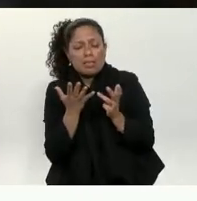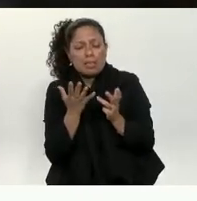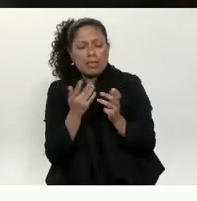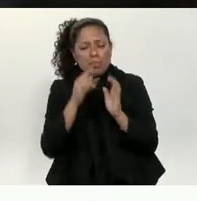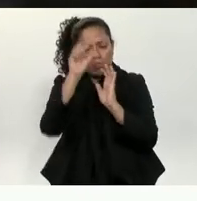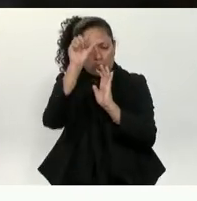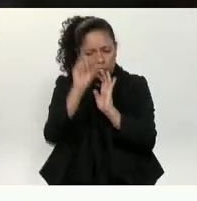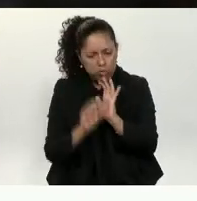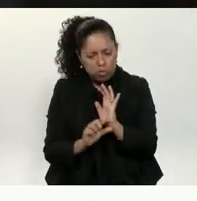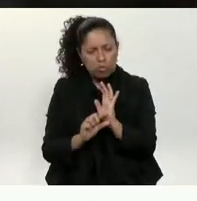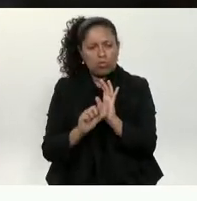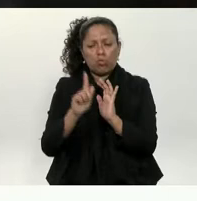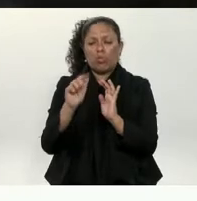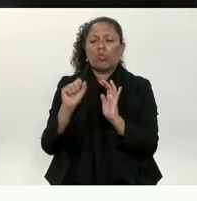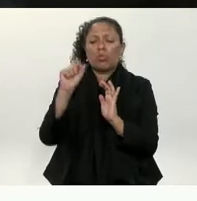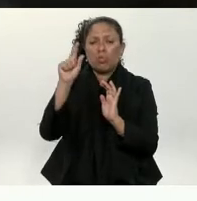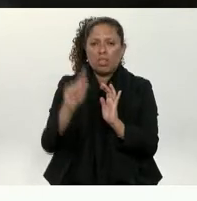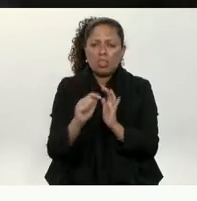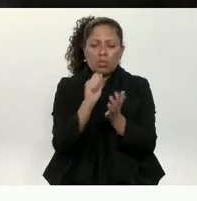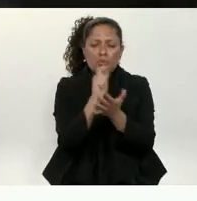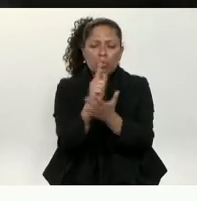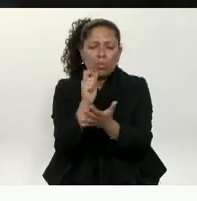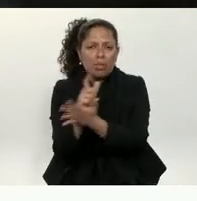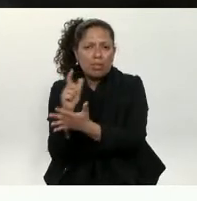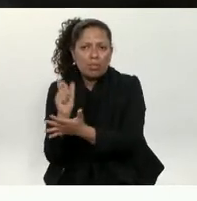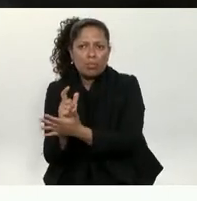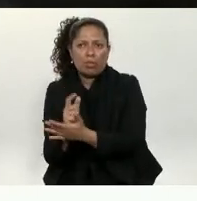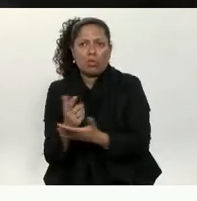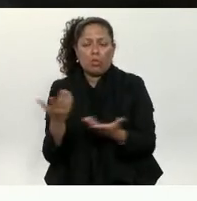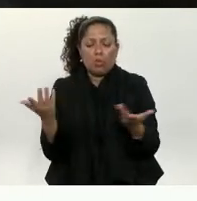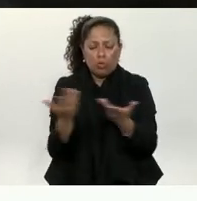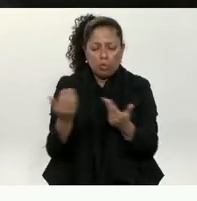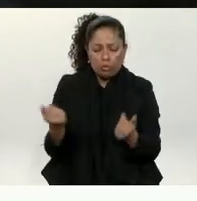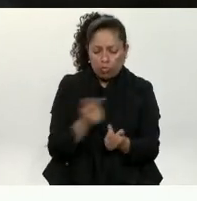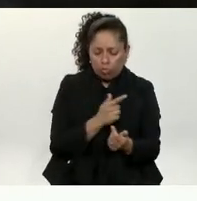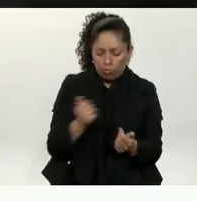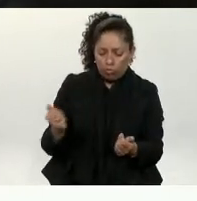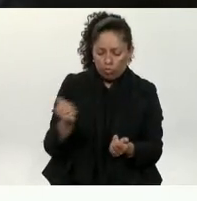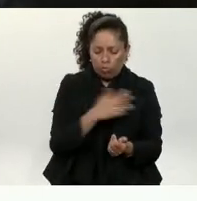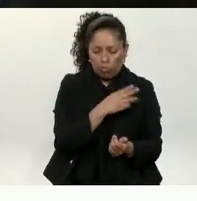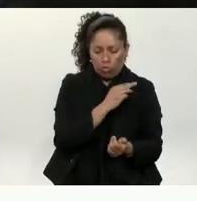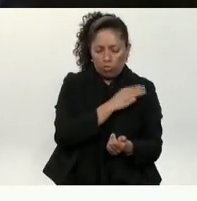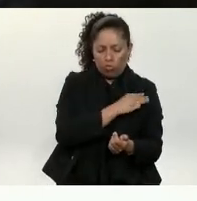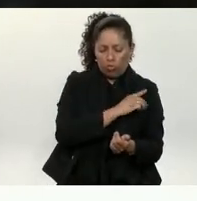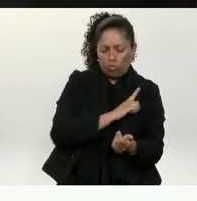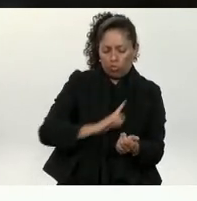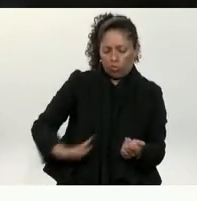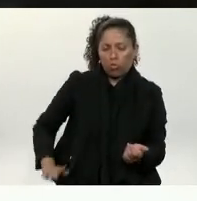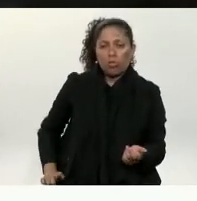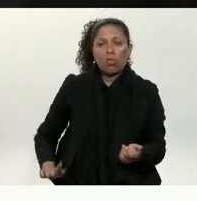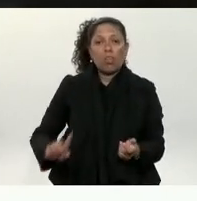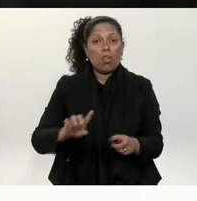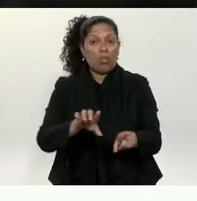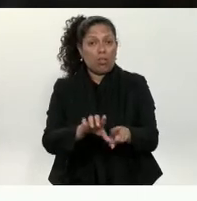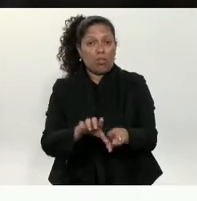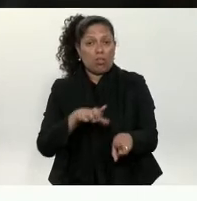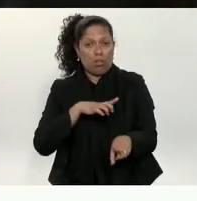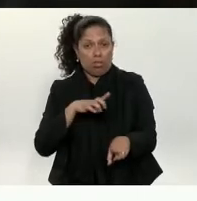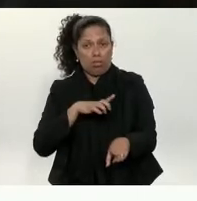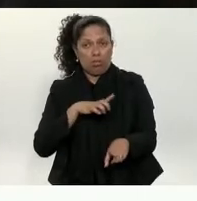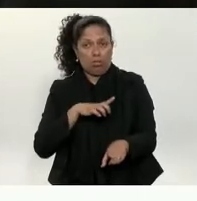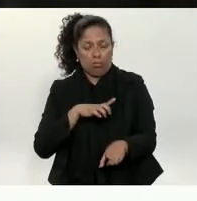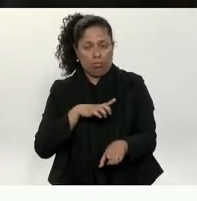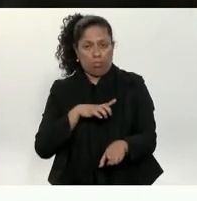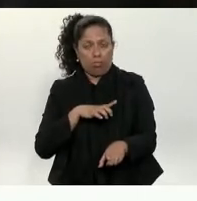a quem puder. Nós estamos vivendo um novo governo e terminando já também. Eu só queria